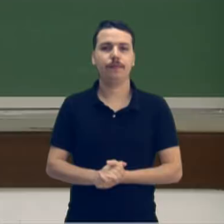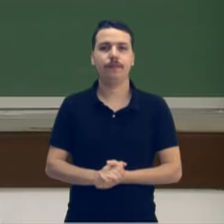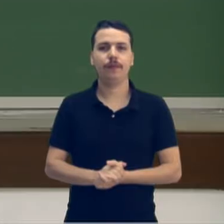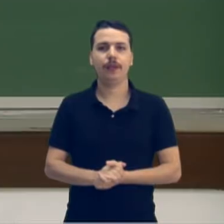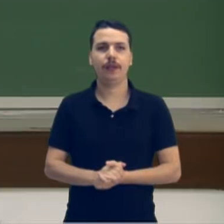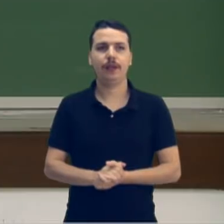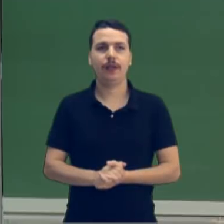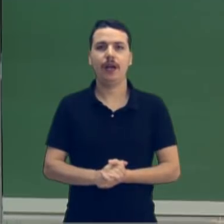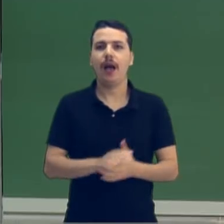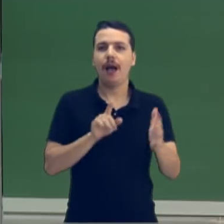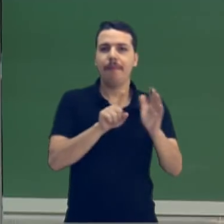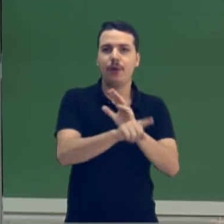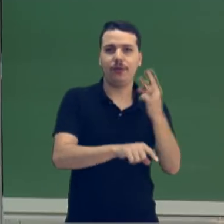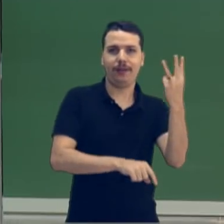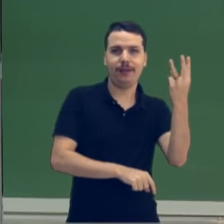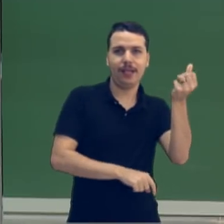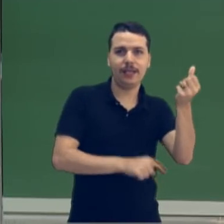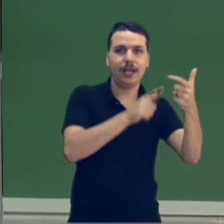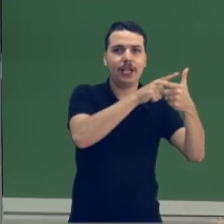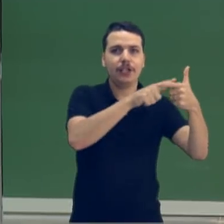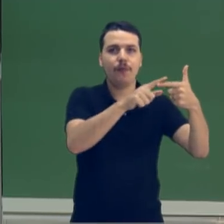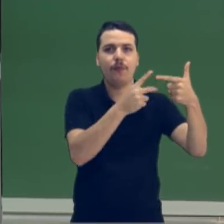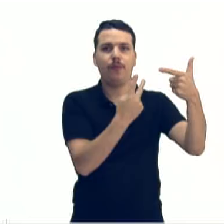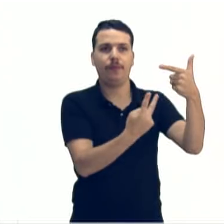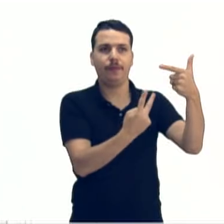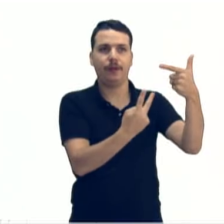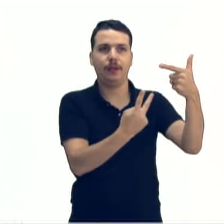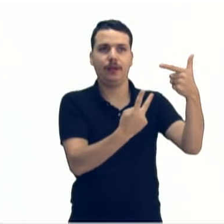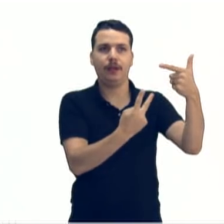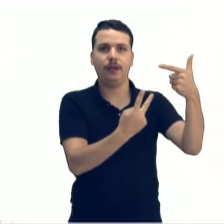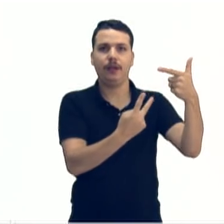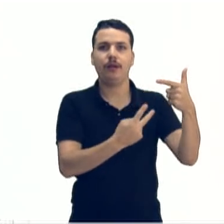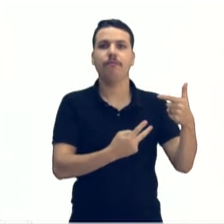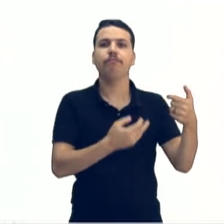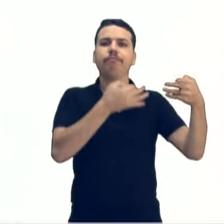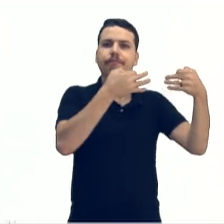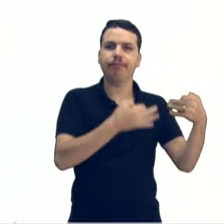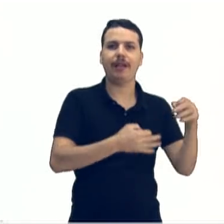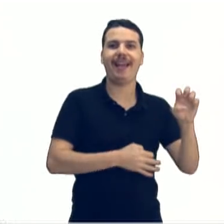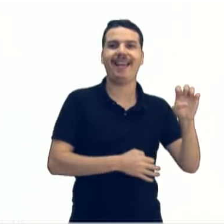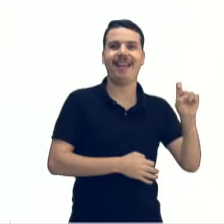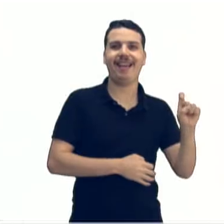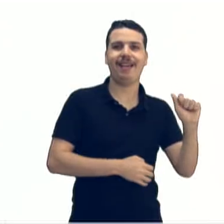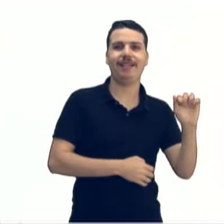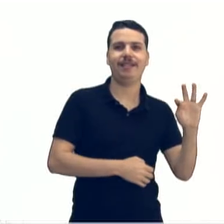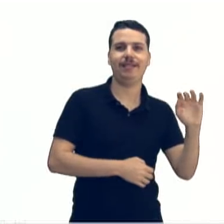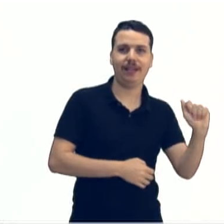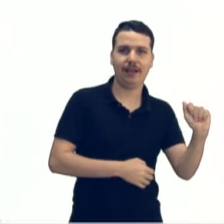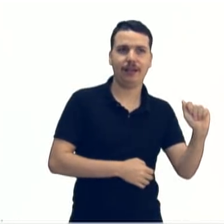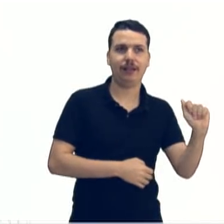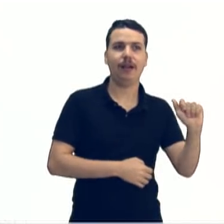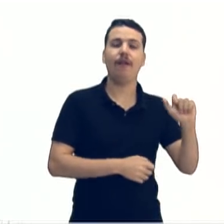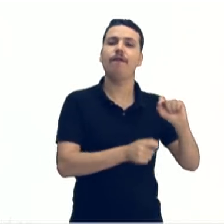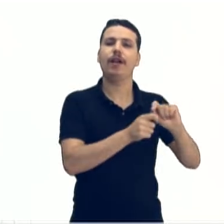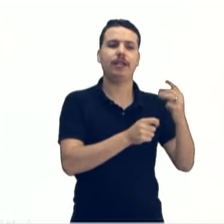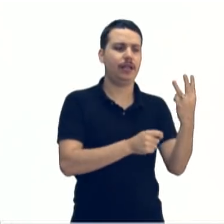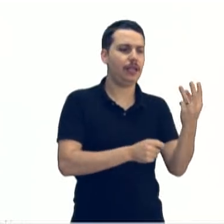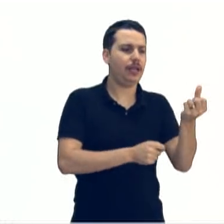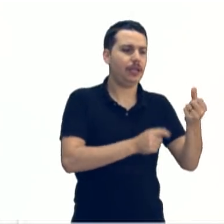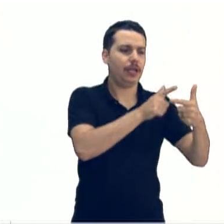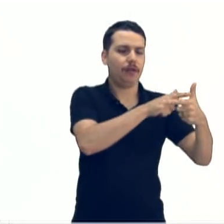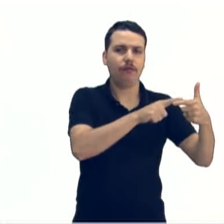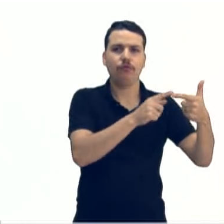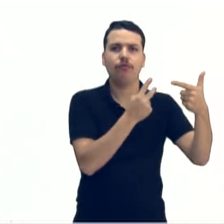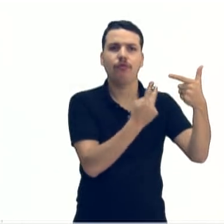de 36 divididos por 2, eu tenho aqui divisão exata? Sim, né? Você fez que 36 divididos